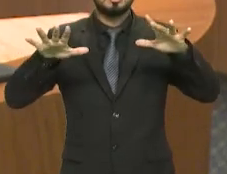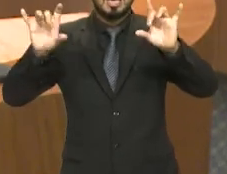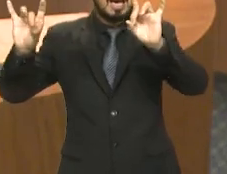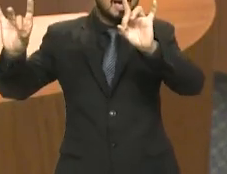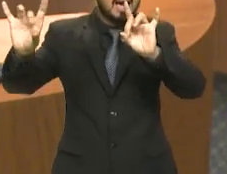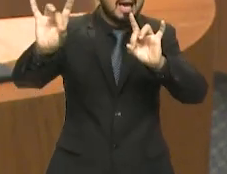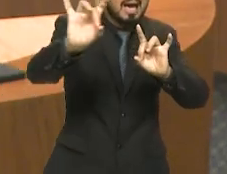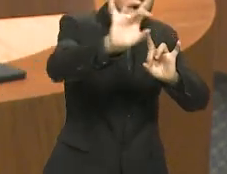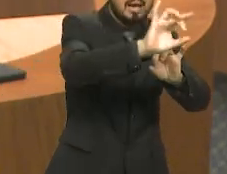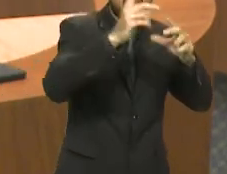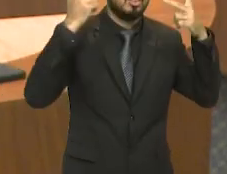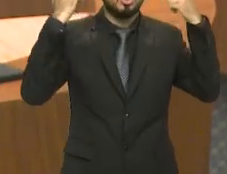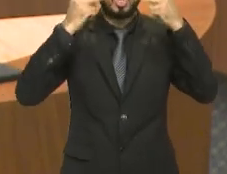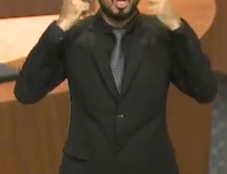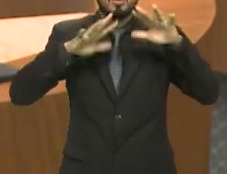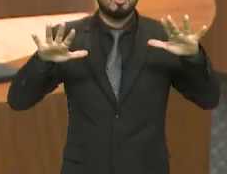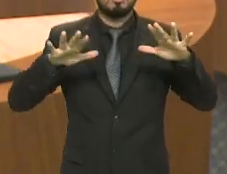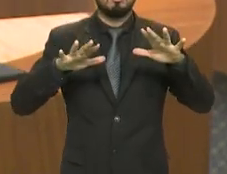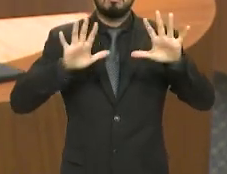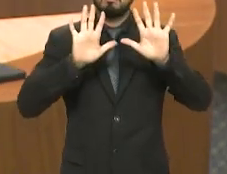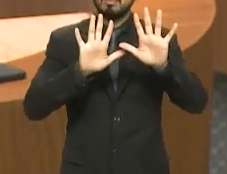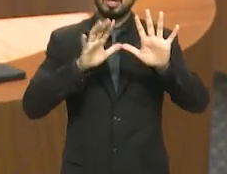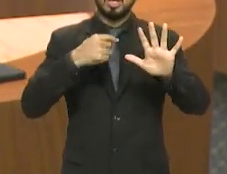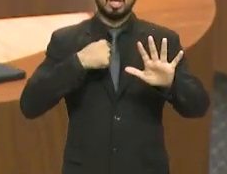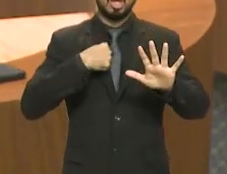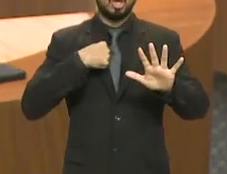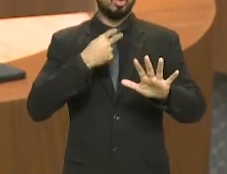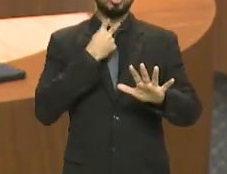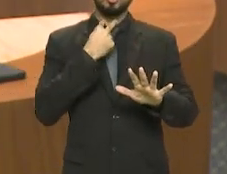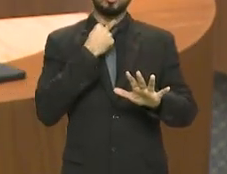pode é o meu interesse pessoal ser maior